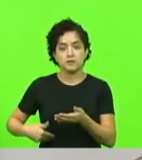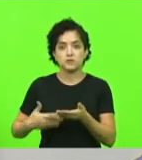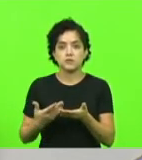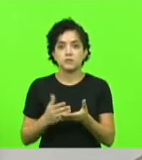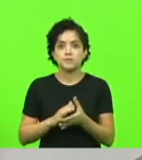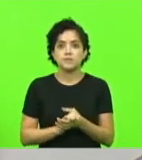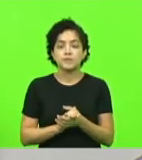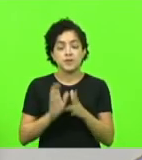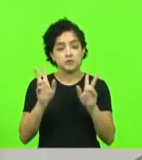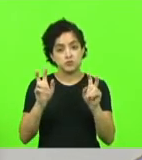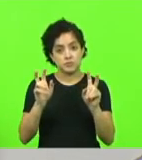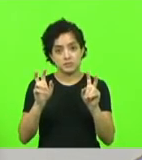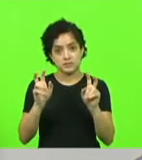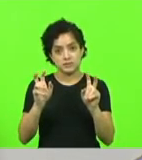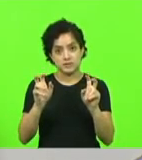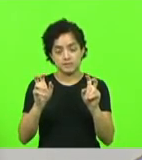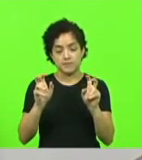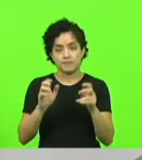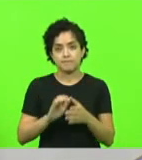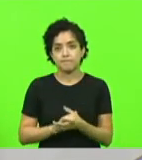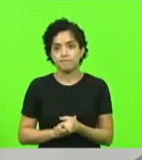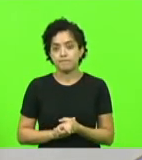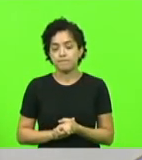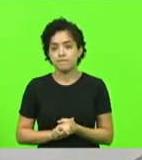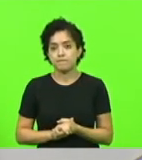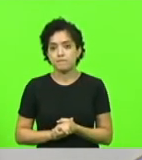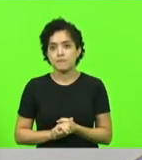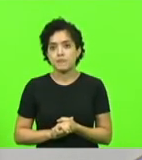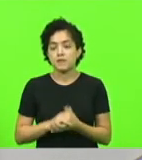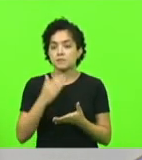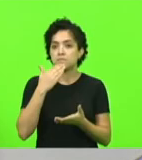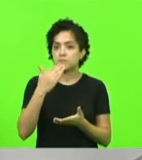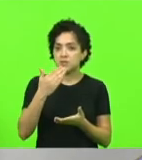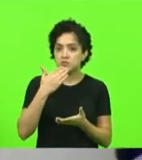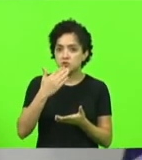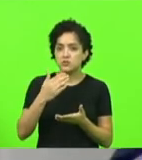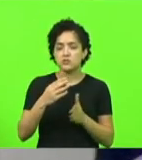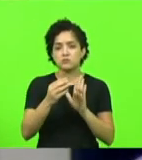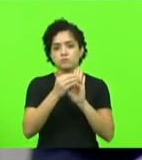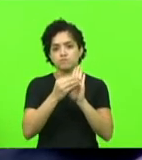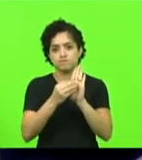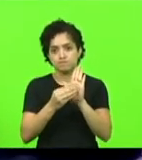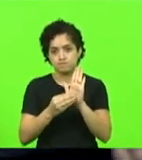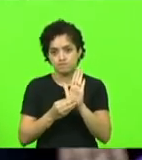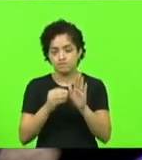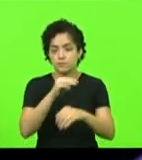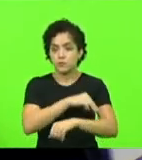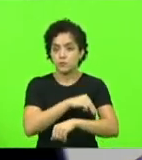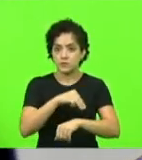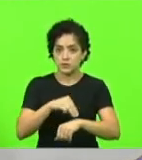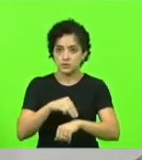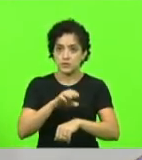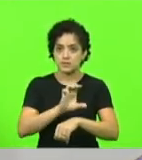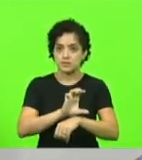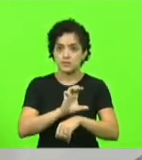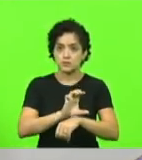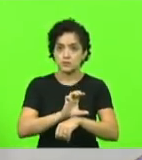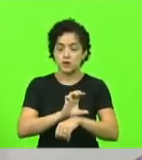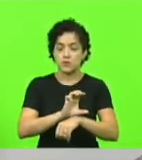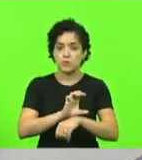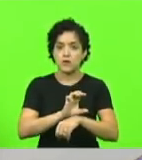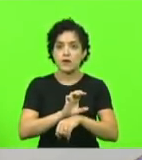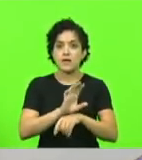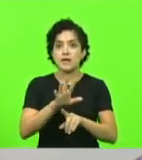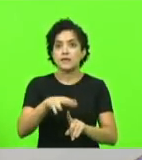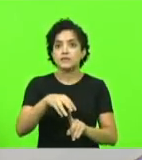tema e que traz aqui as reivindicações do magistério estadual. Eu quero destacar que